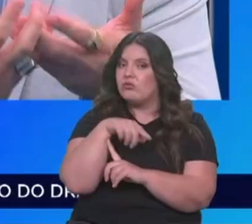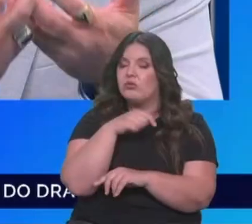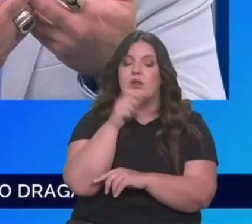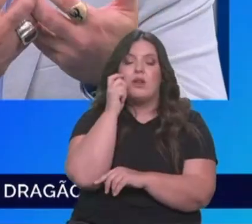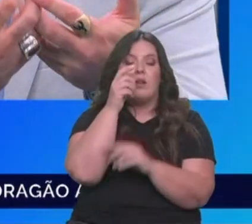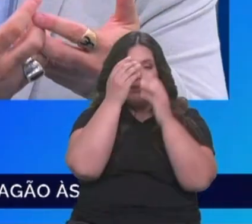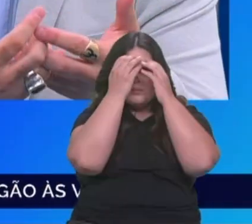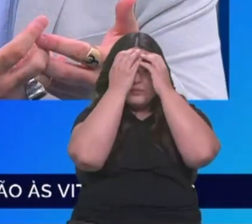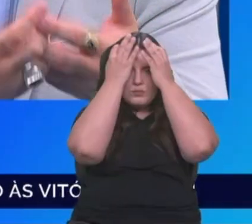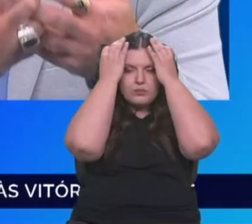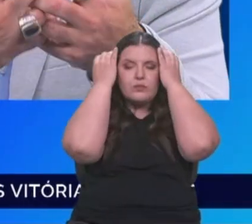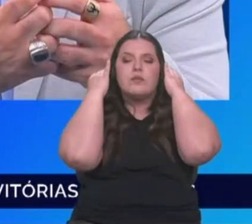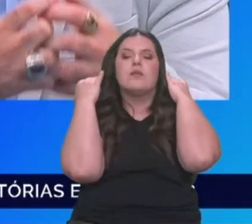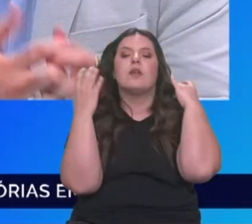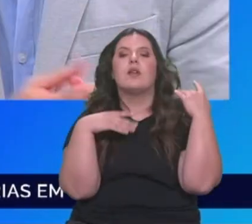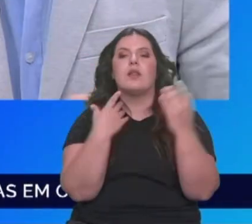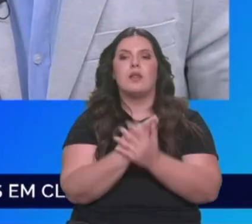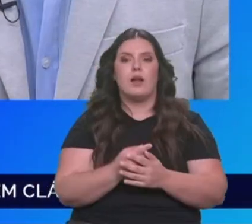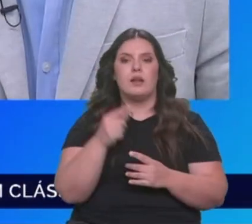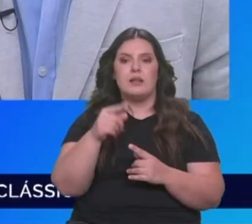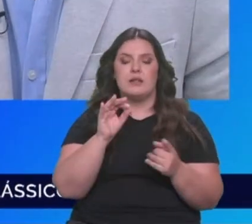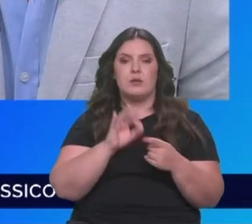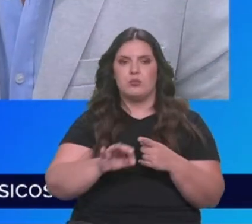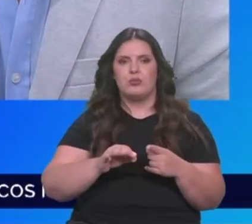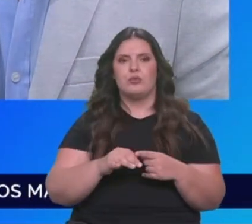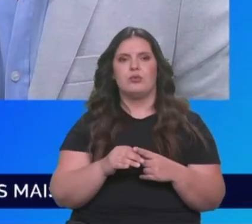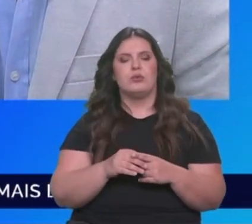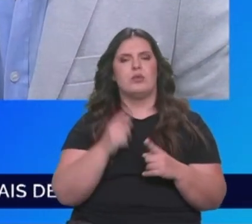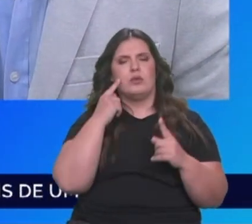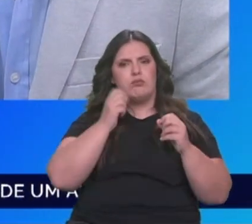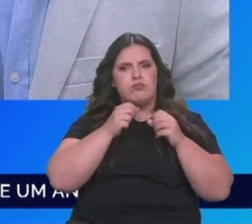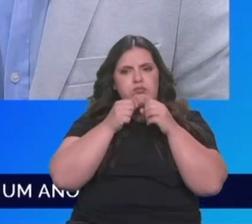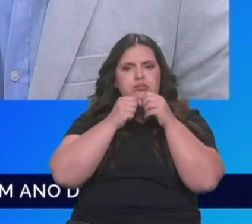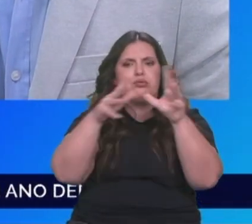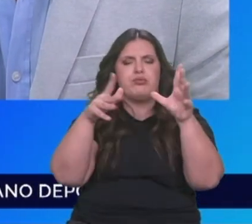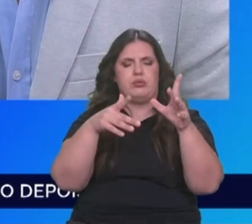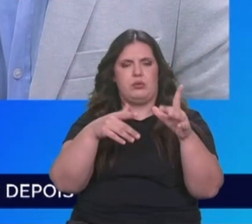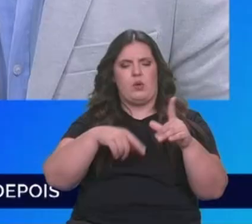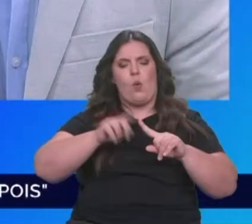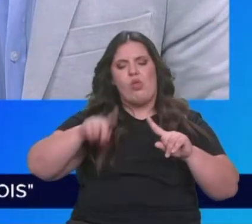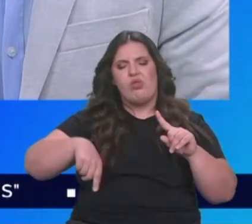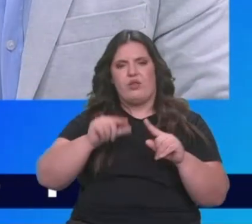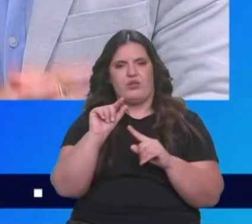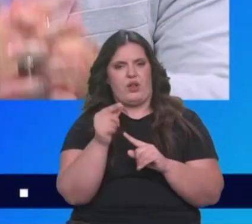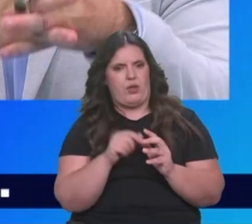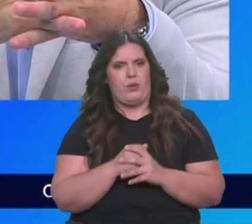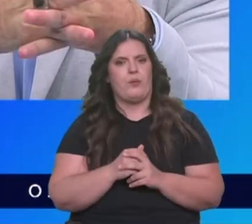que desencadeou este tipo de emanação das ondas de rádio.